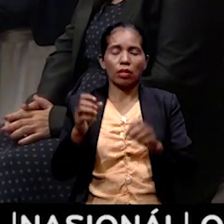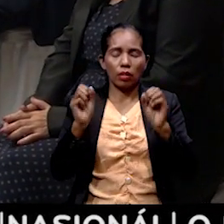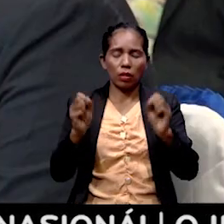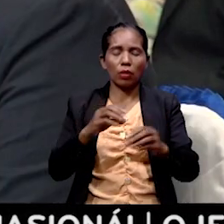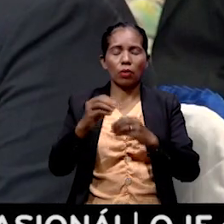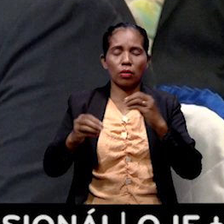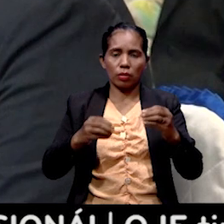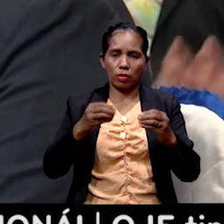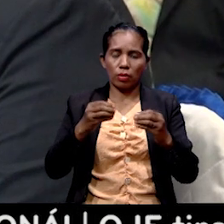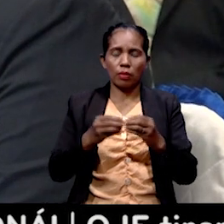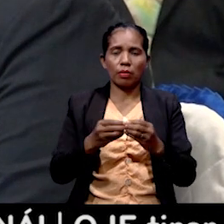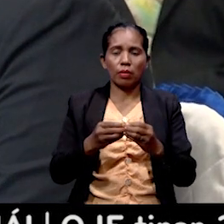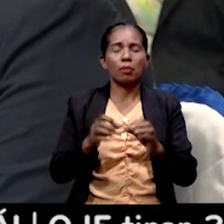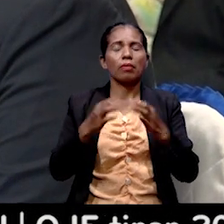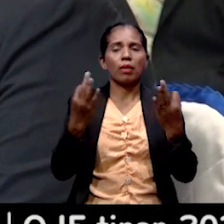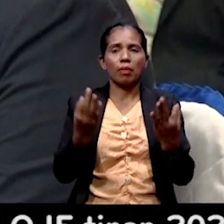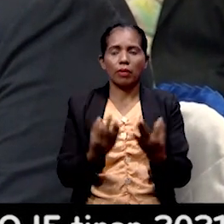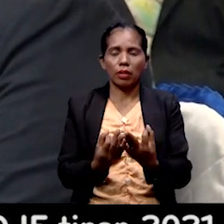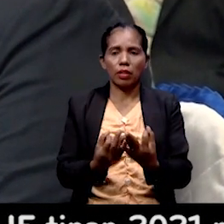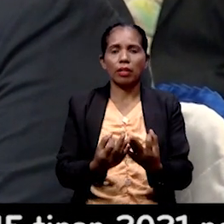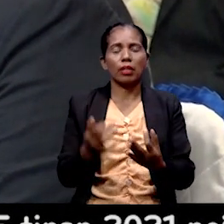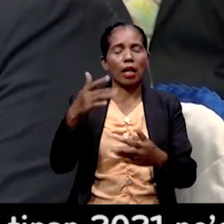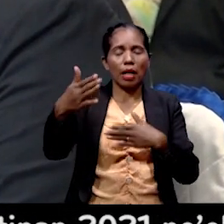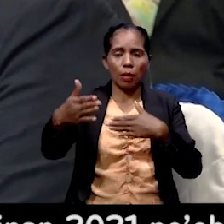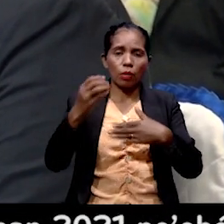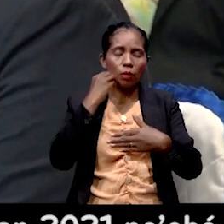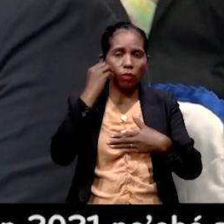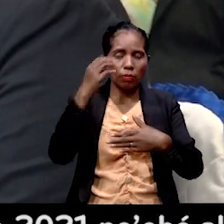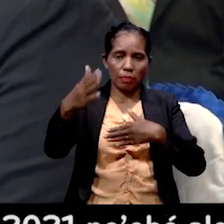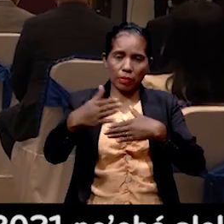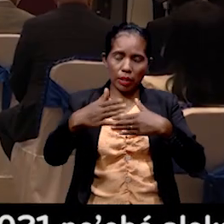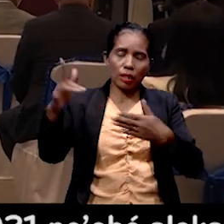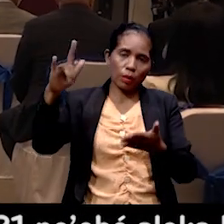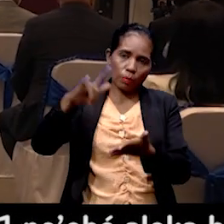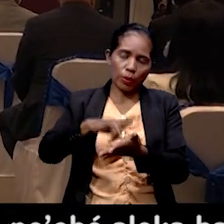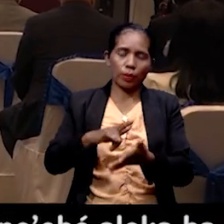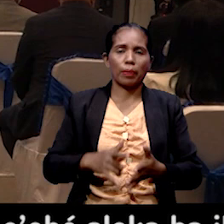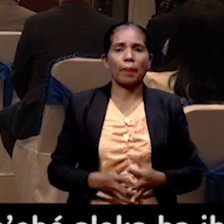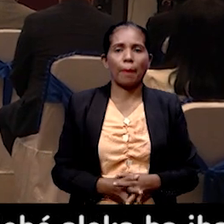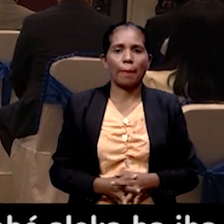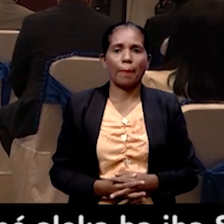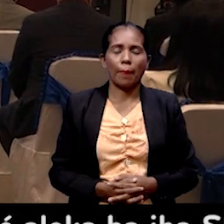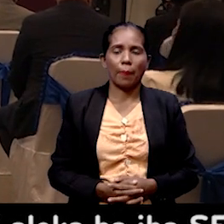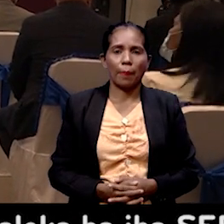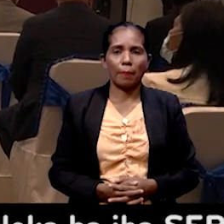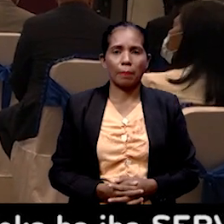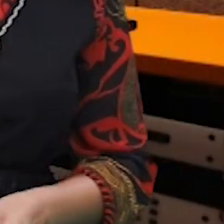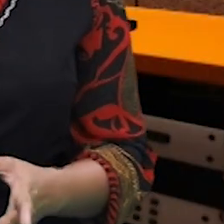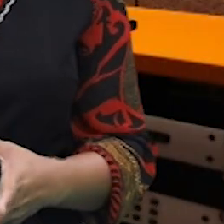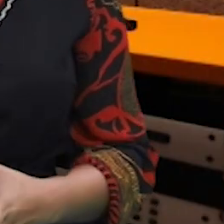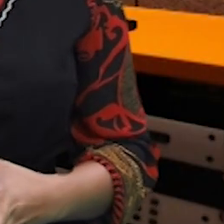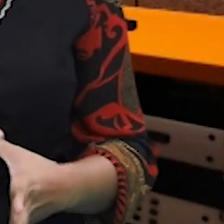relaciona recentemente família Sirnebe Maciela Basic Aeroporto NEM. Agustin da Costa, benvinda Semenes, GEMEN.